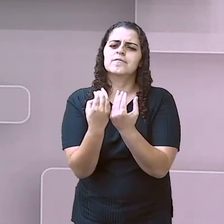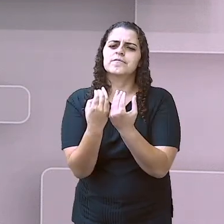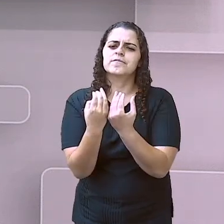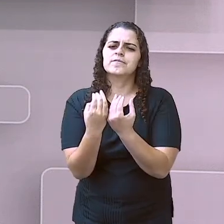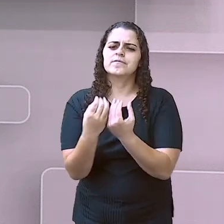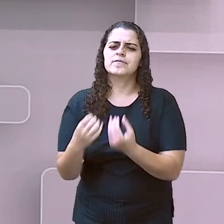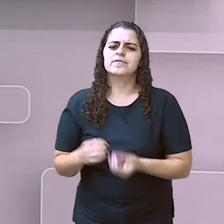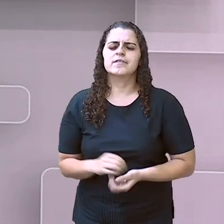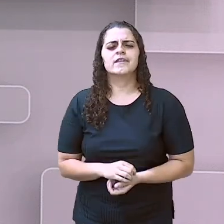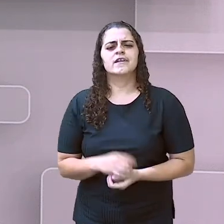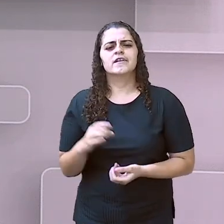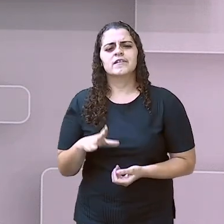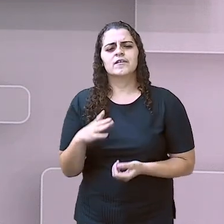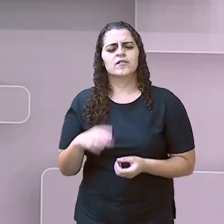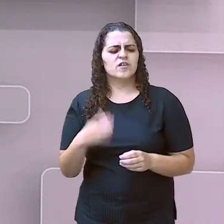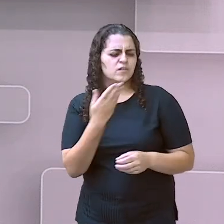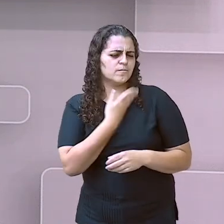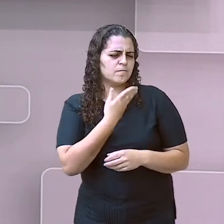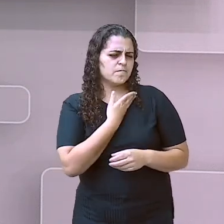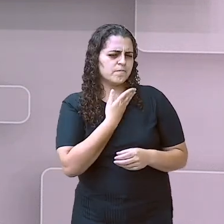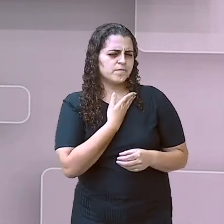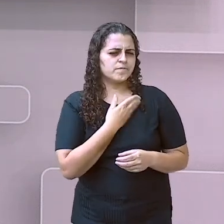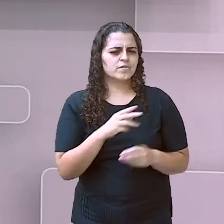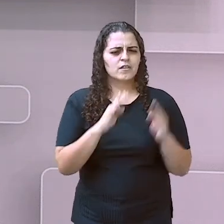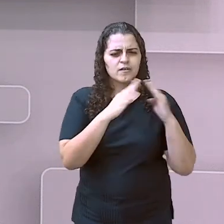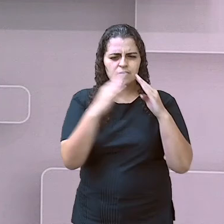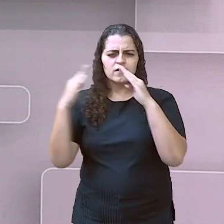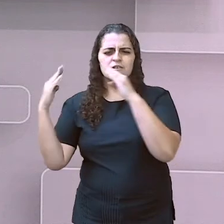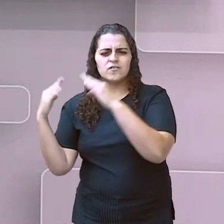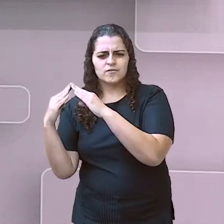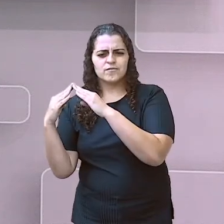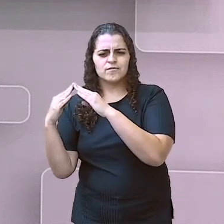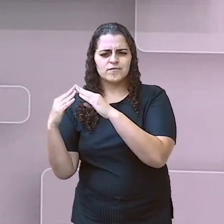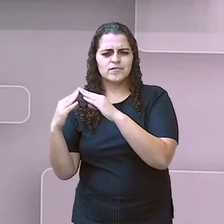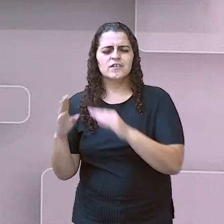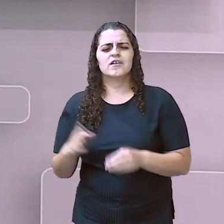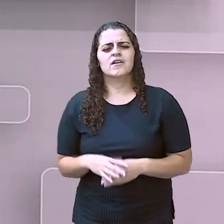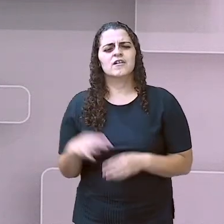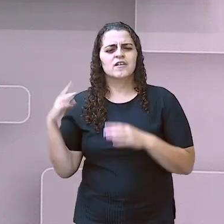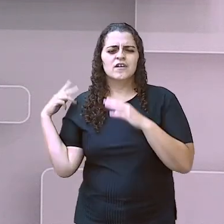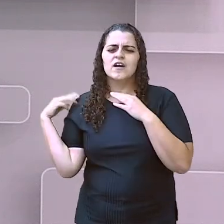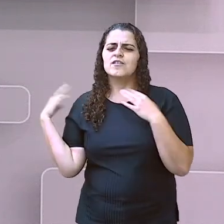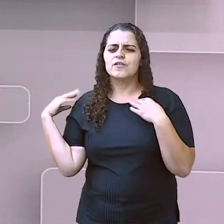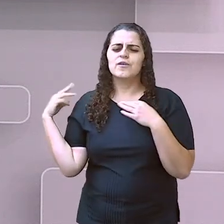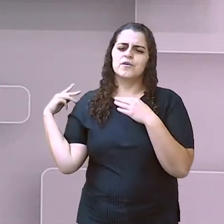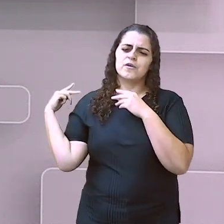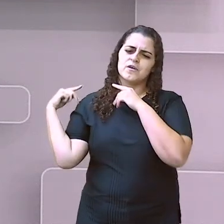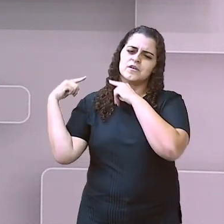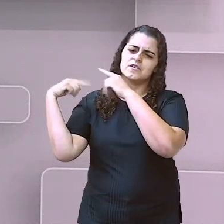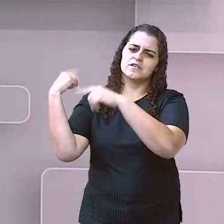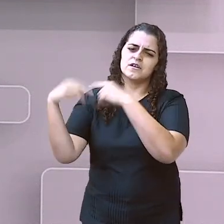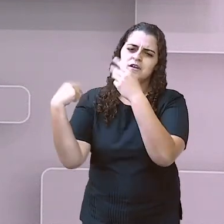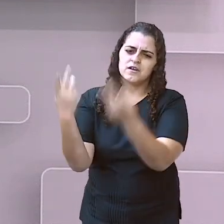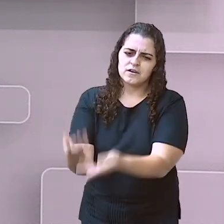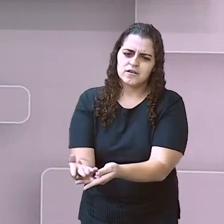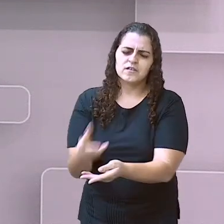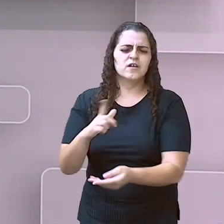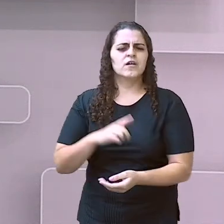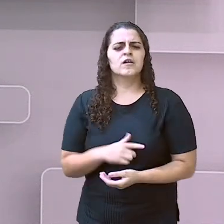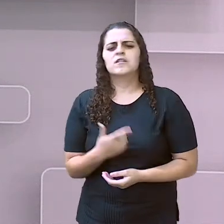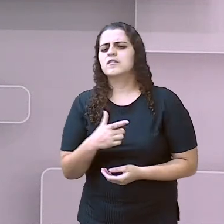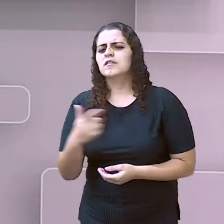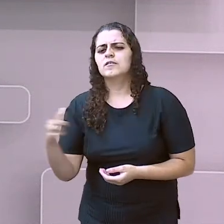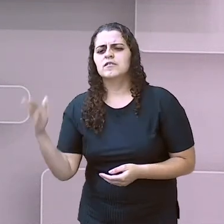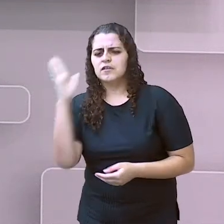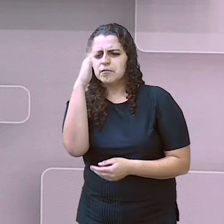E são os nossos amigos, são os nossos vizinhos, é a nossa herança. Não existe um Brasil, gente,